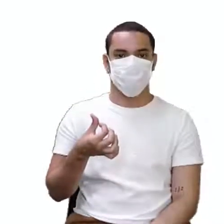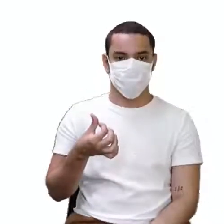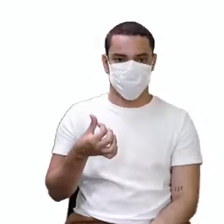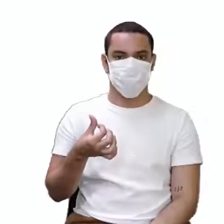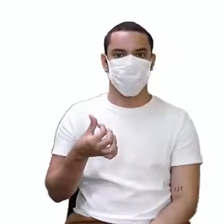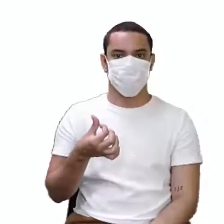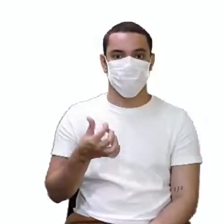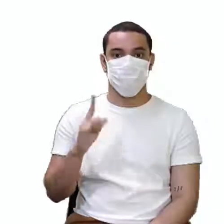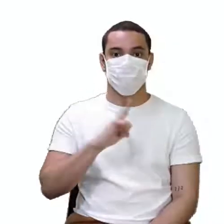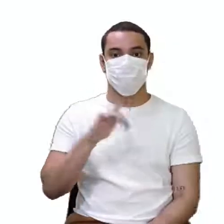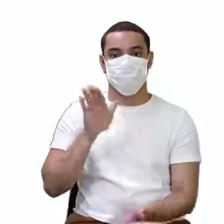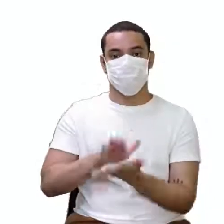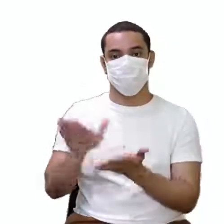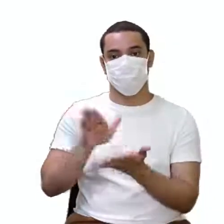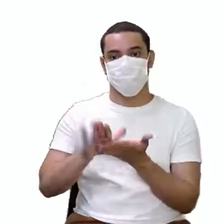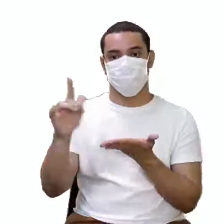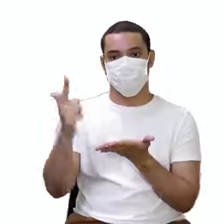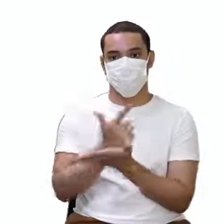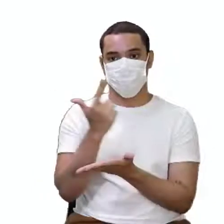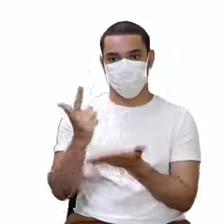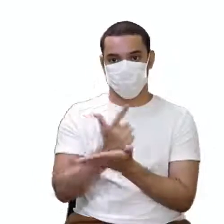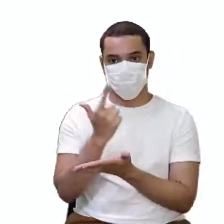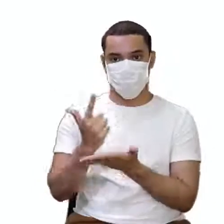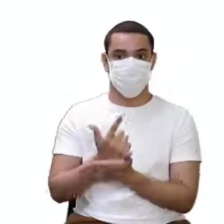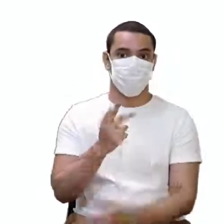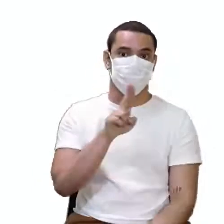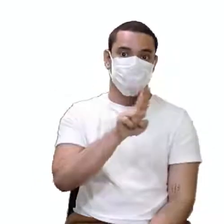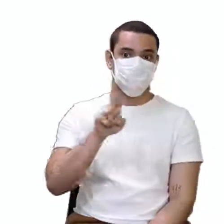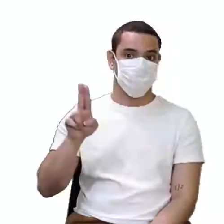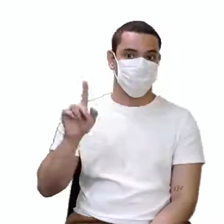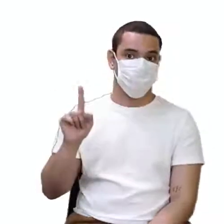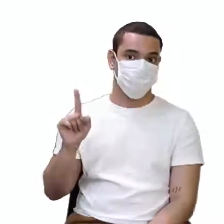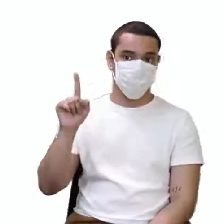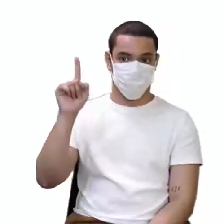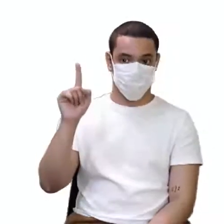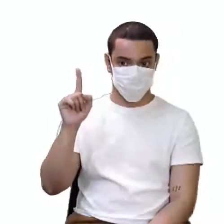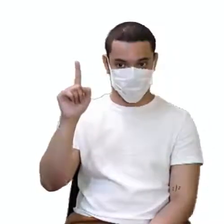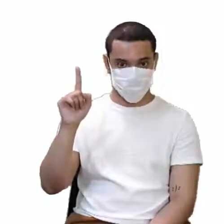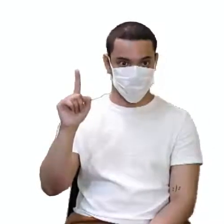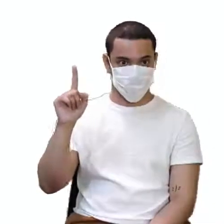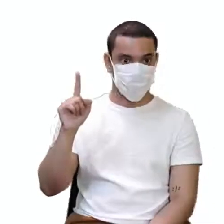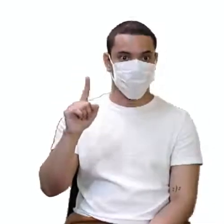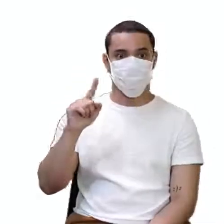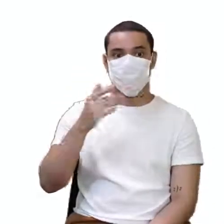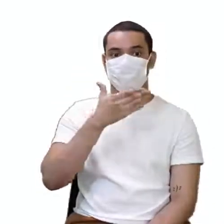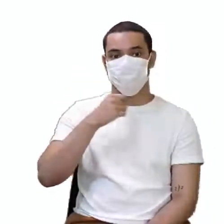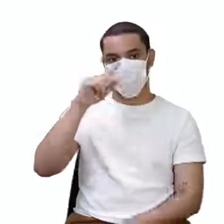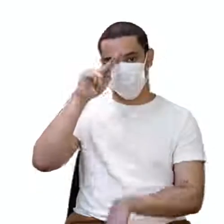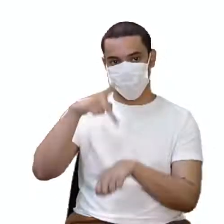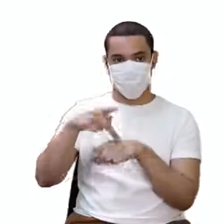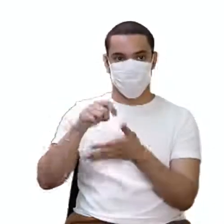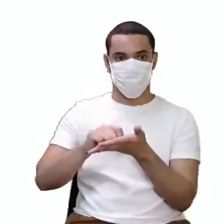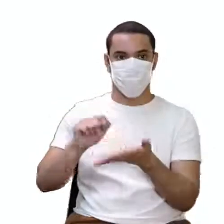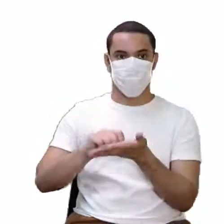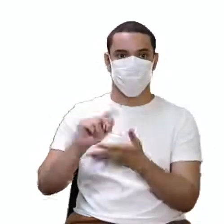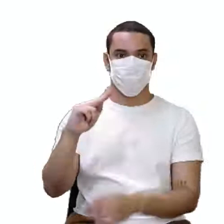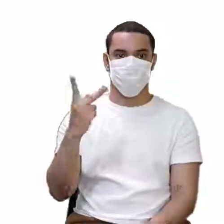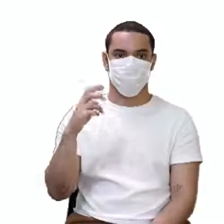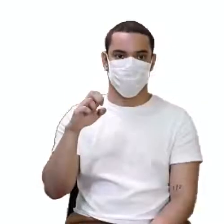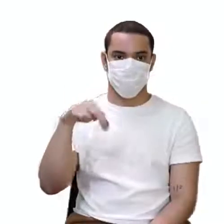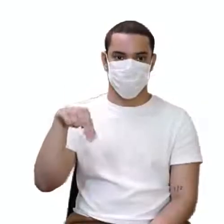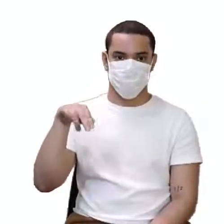1966, com a publicação do livro Phylogenetic Systematics por Heininger, nasce